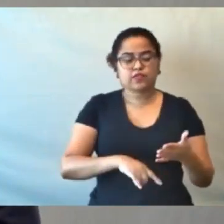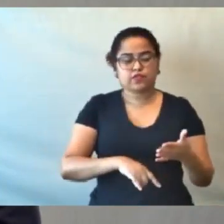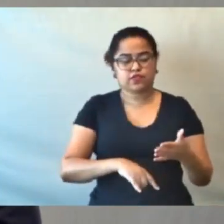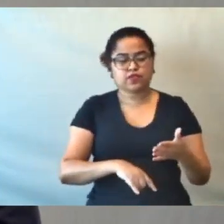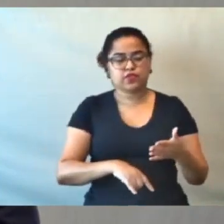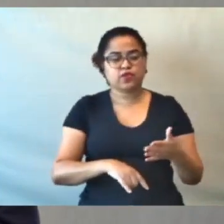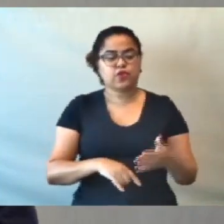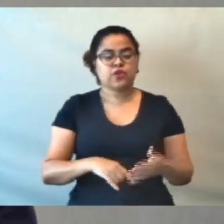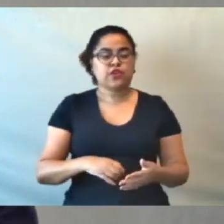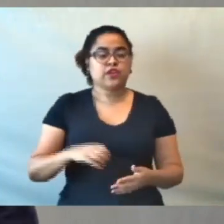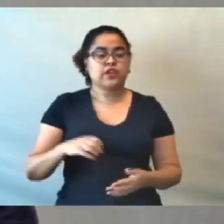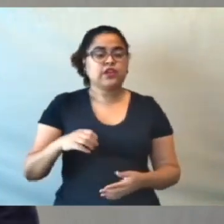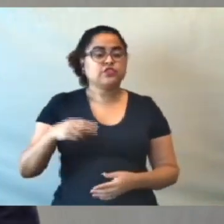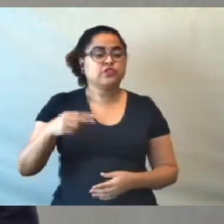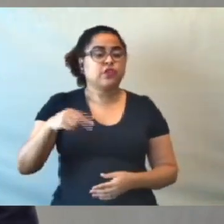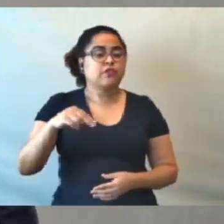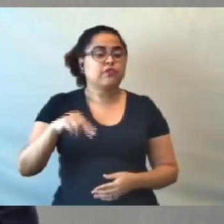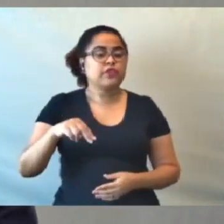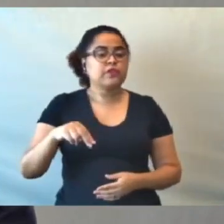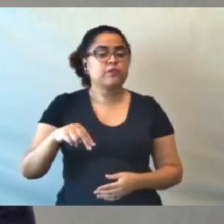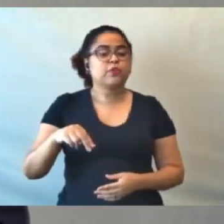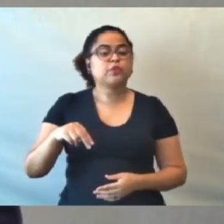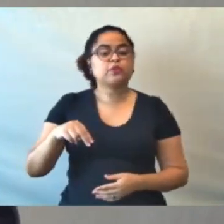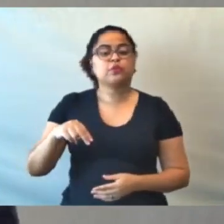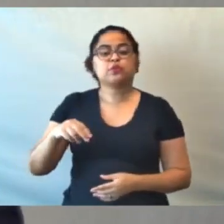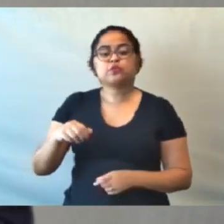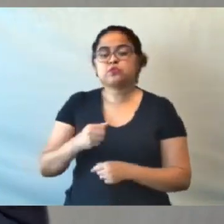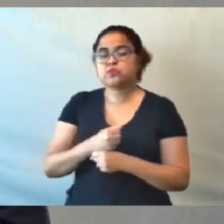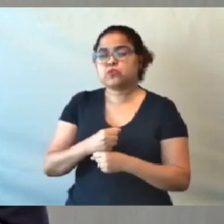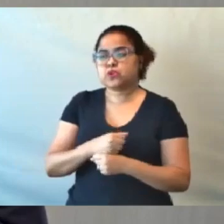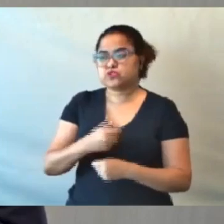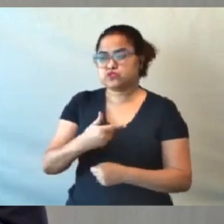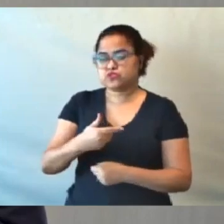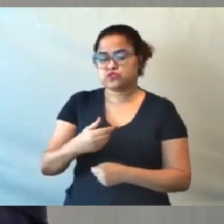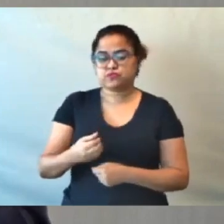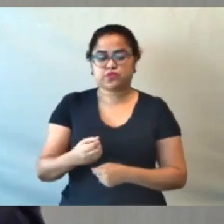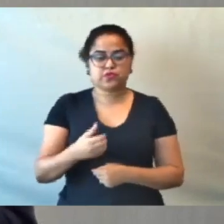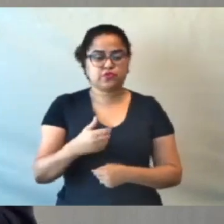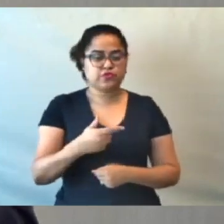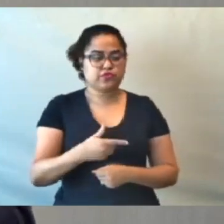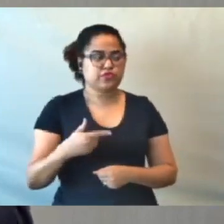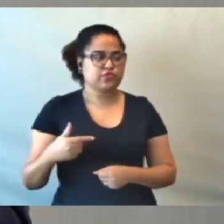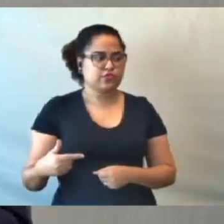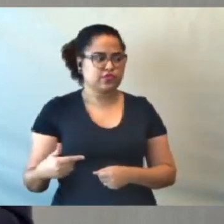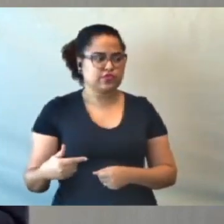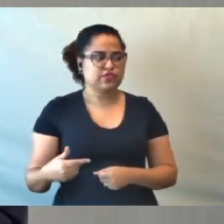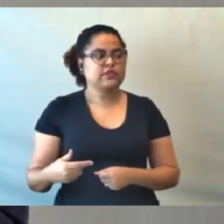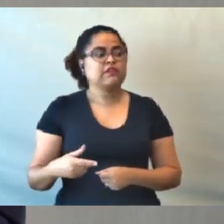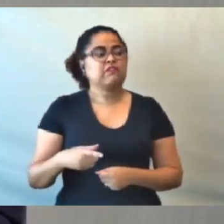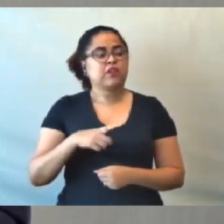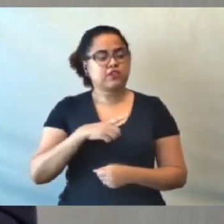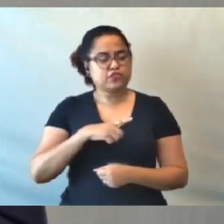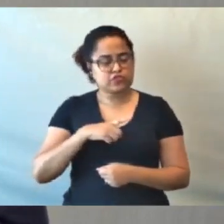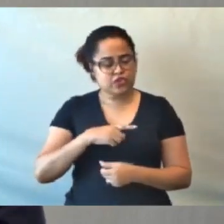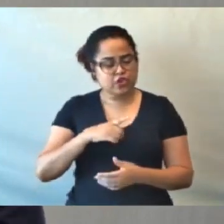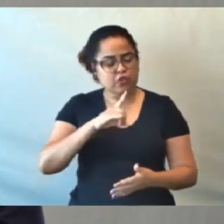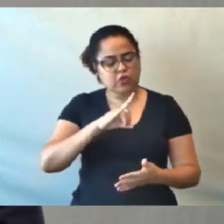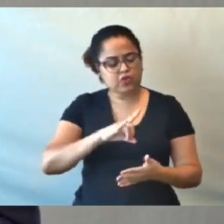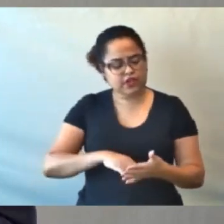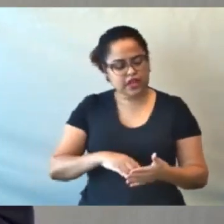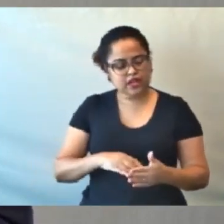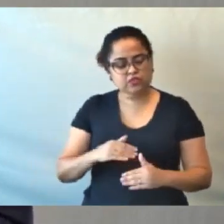2022, momento no qual existia um contrato ativo, um contrato que estava em